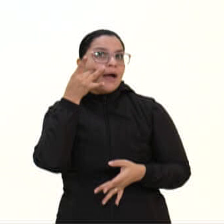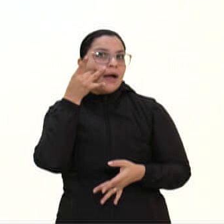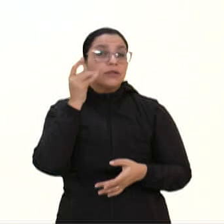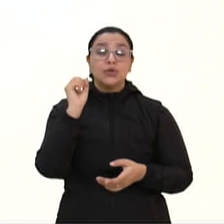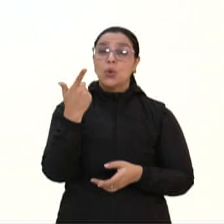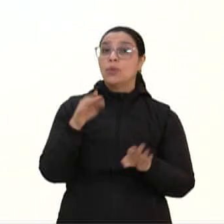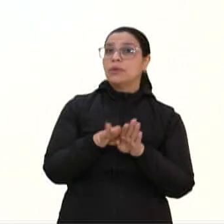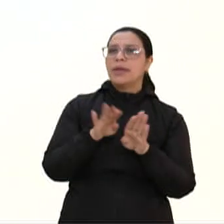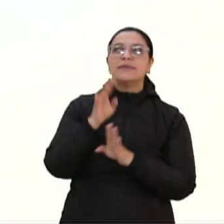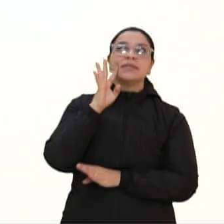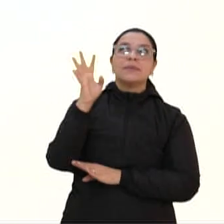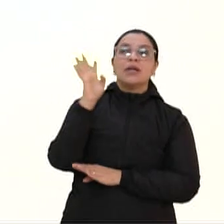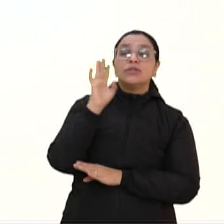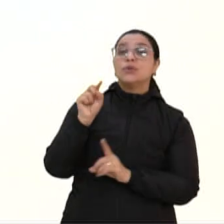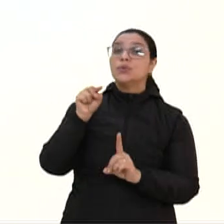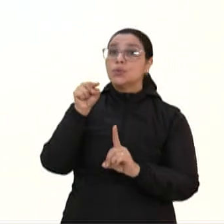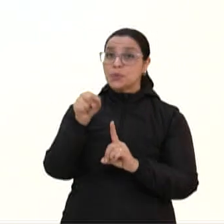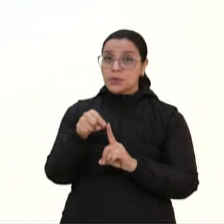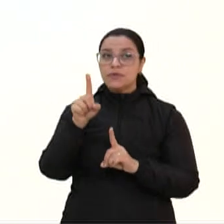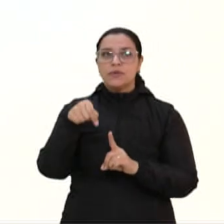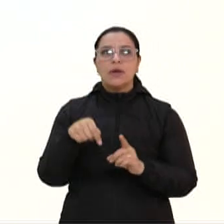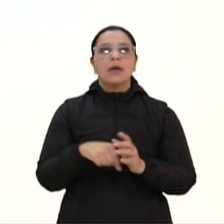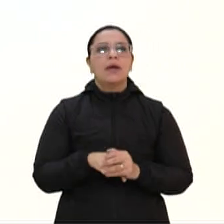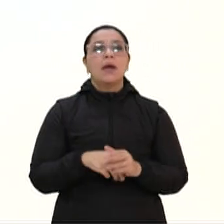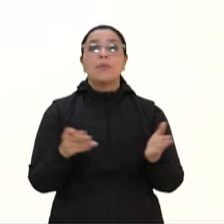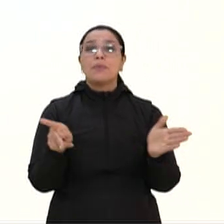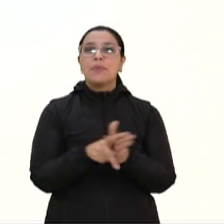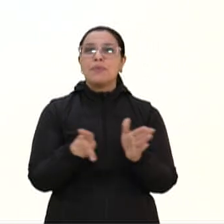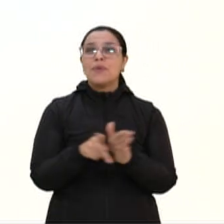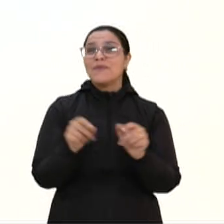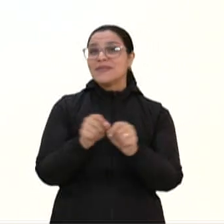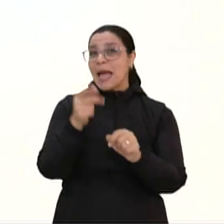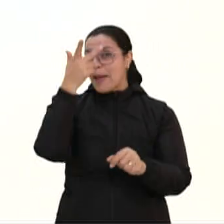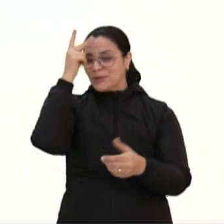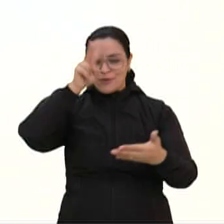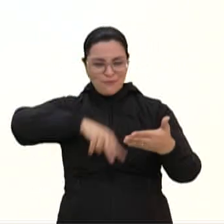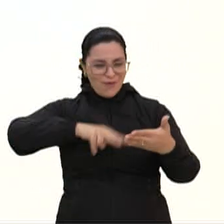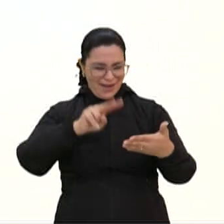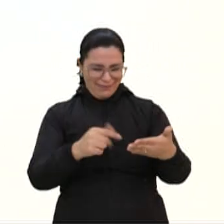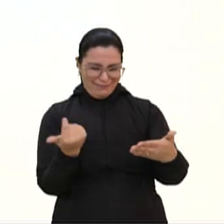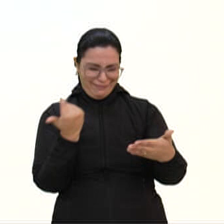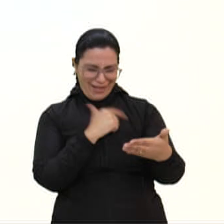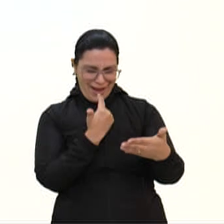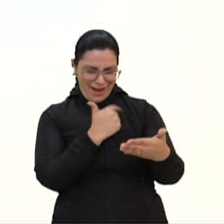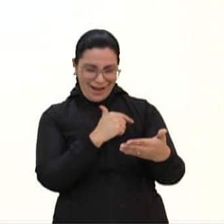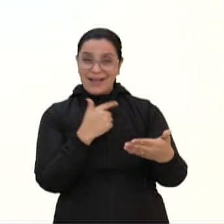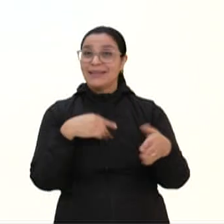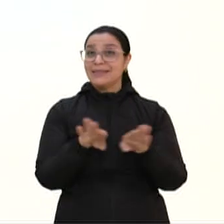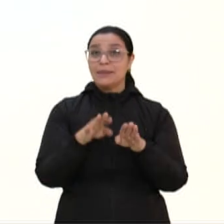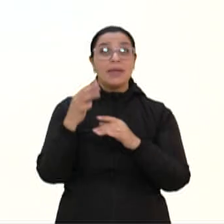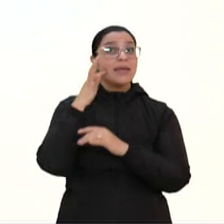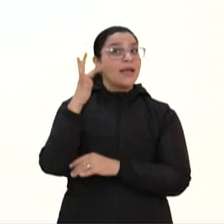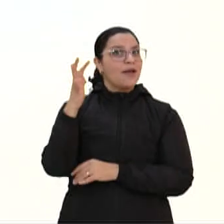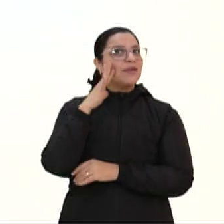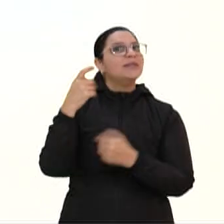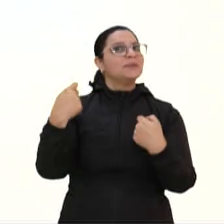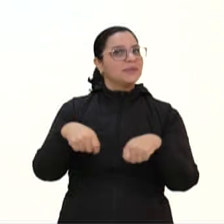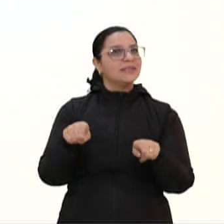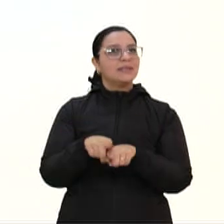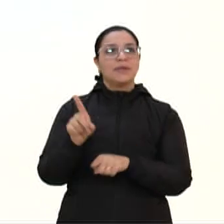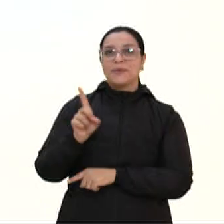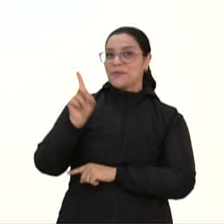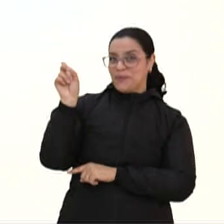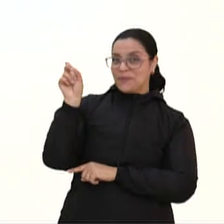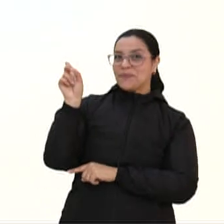imaginário, cujo objetivo é divertir o leitor e fazê-lo refletir. Daí